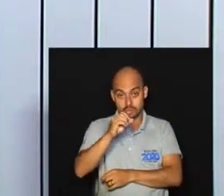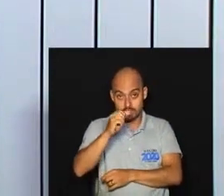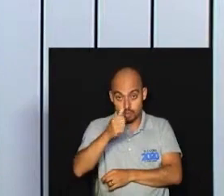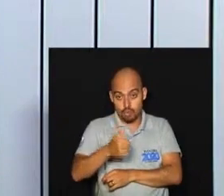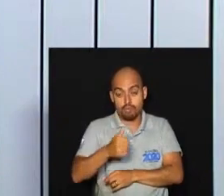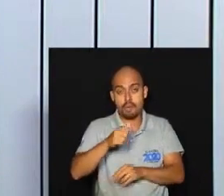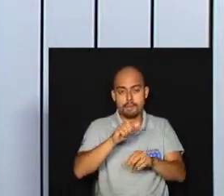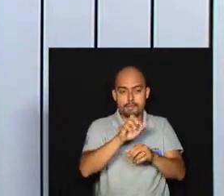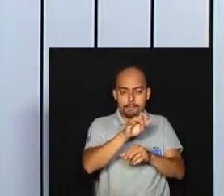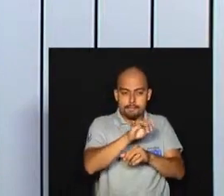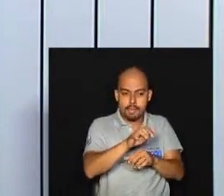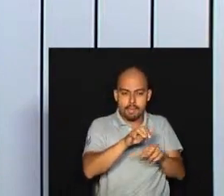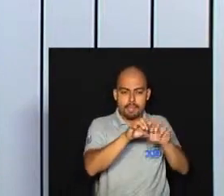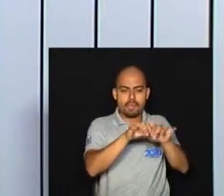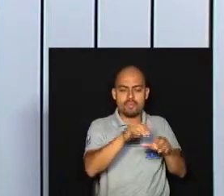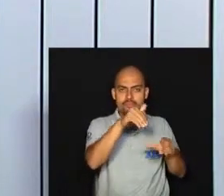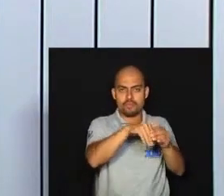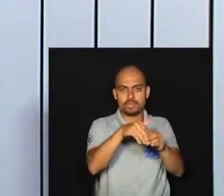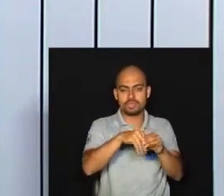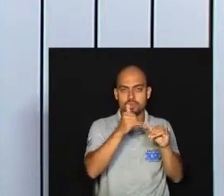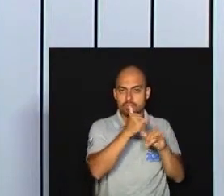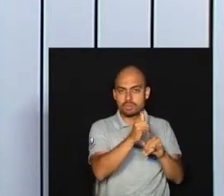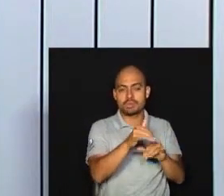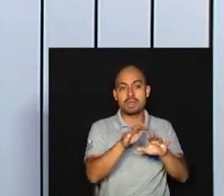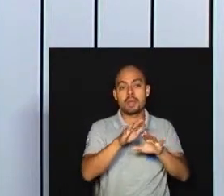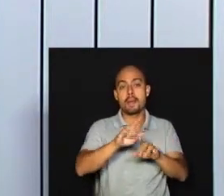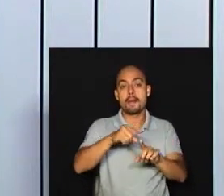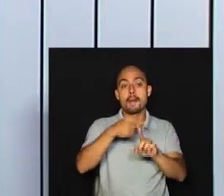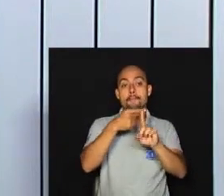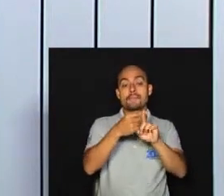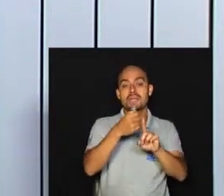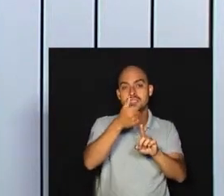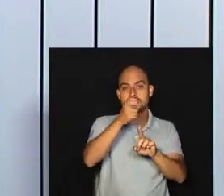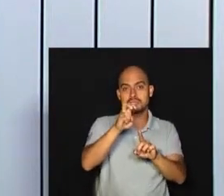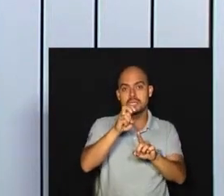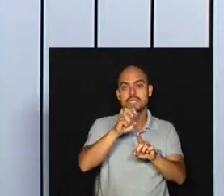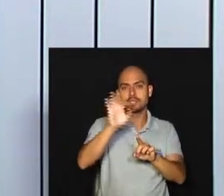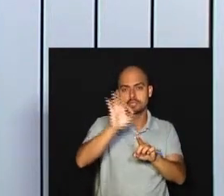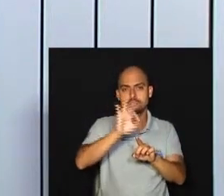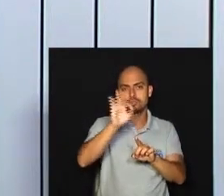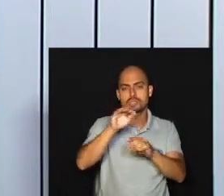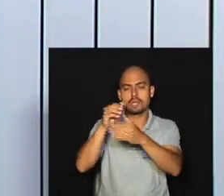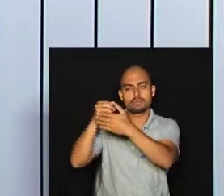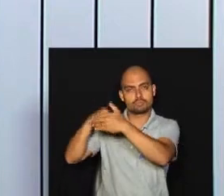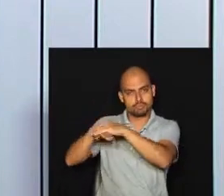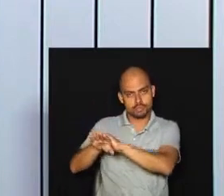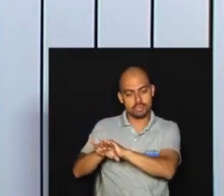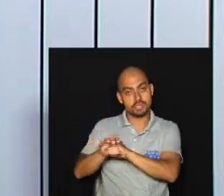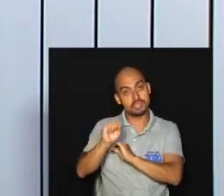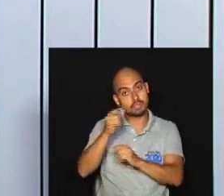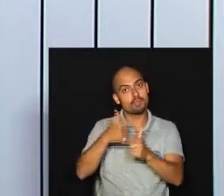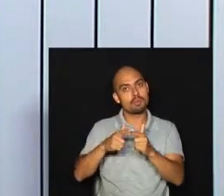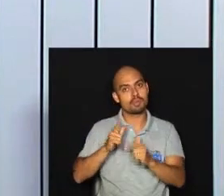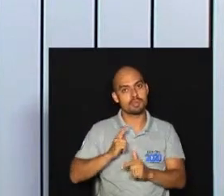2.201 urnas eletrônicas, mais 15% de reserva, caso alguma dê problema. Olha só.